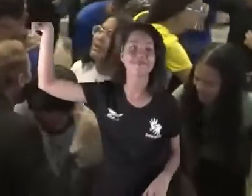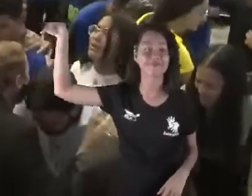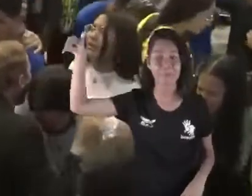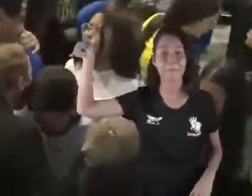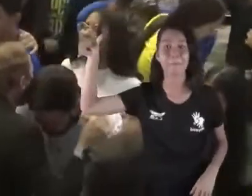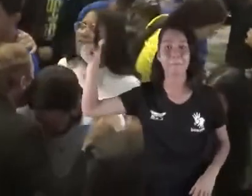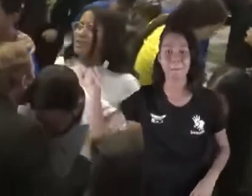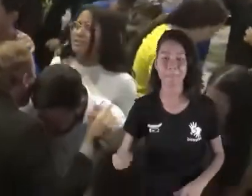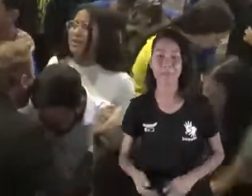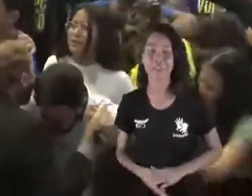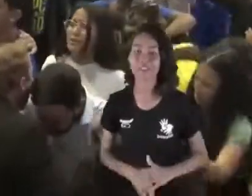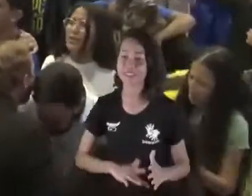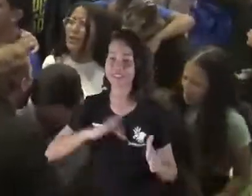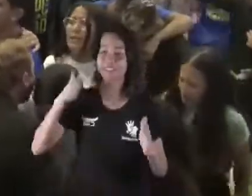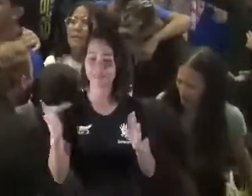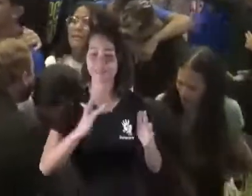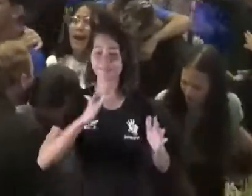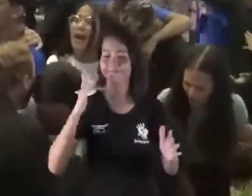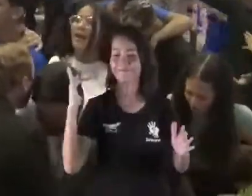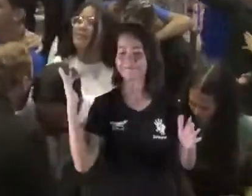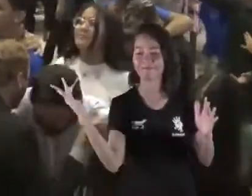E isso